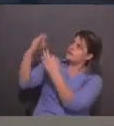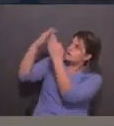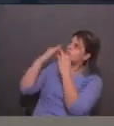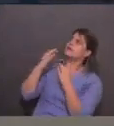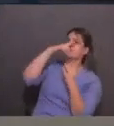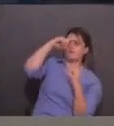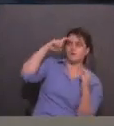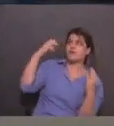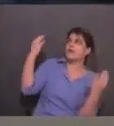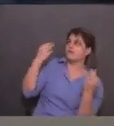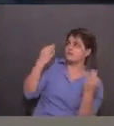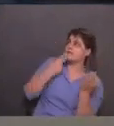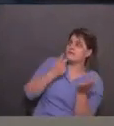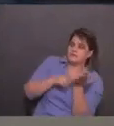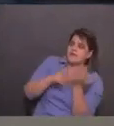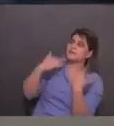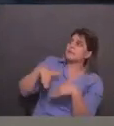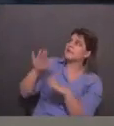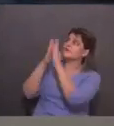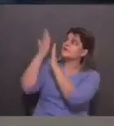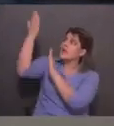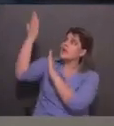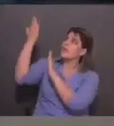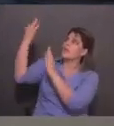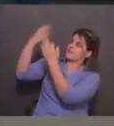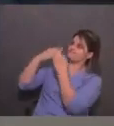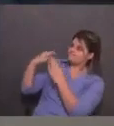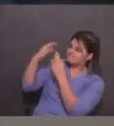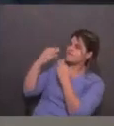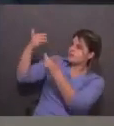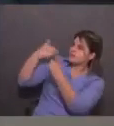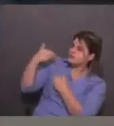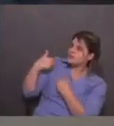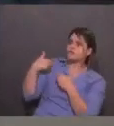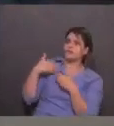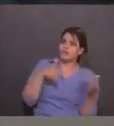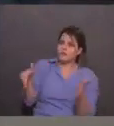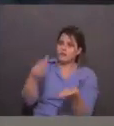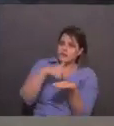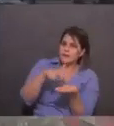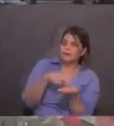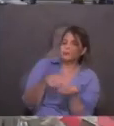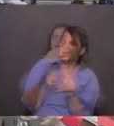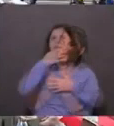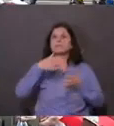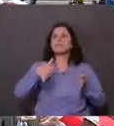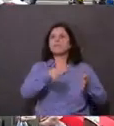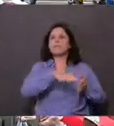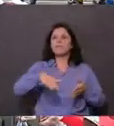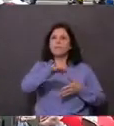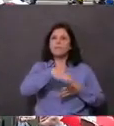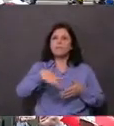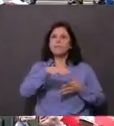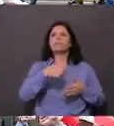as dificuldades, os amparou, os guiou e os levou consigo, aonde Ele está, que não existe